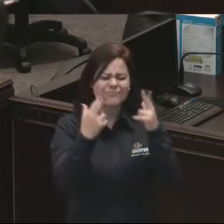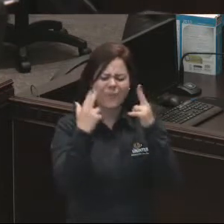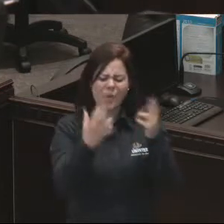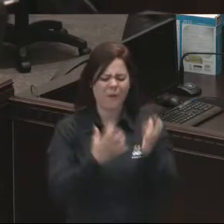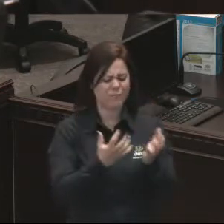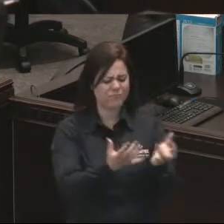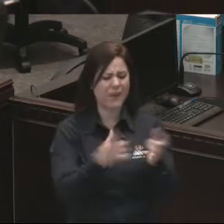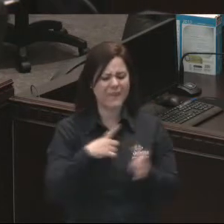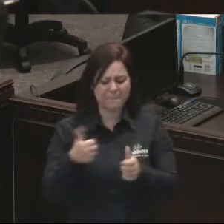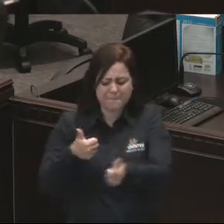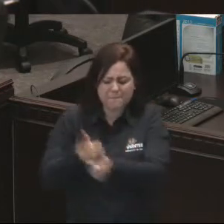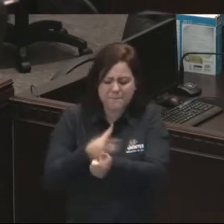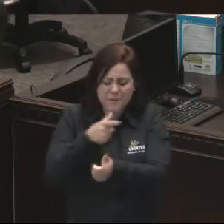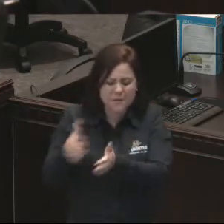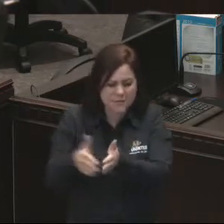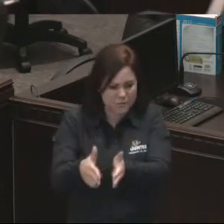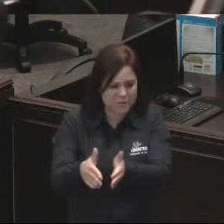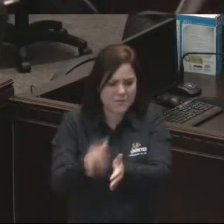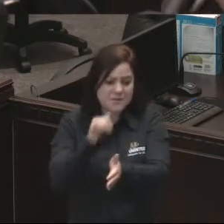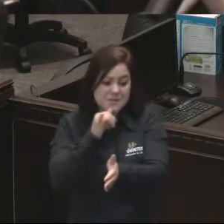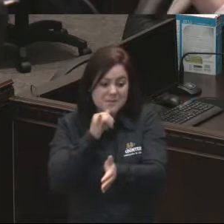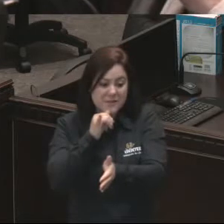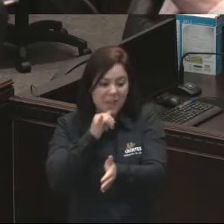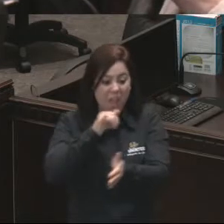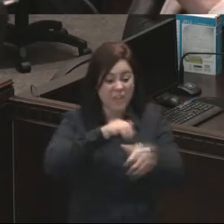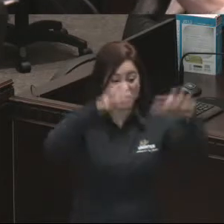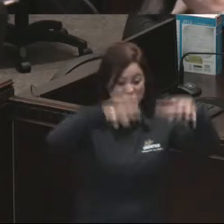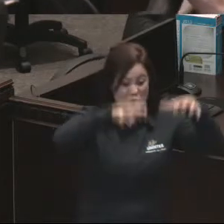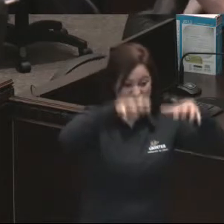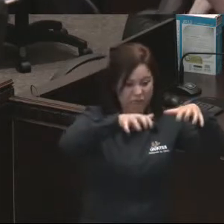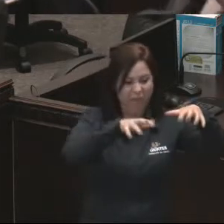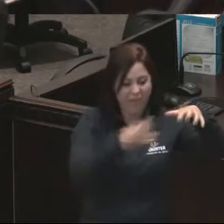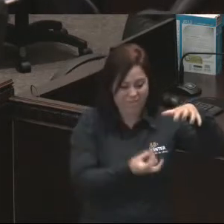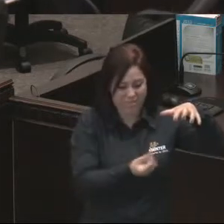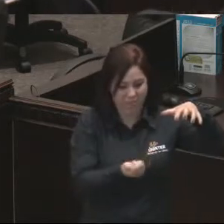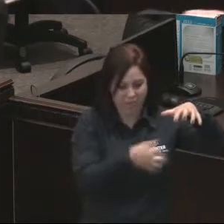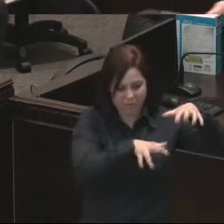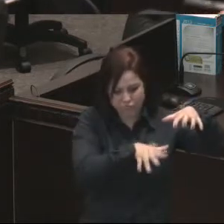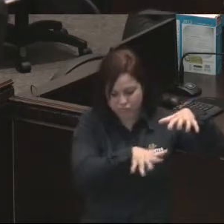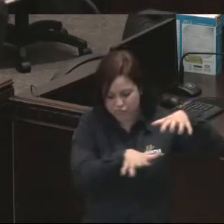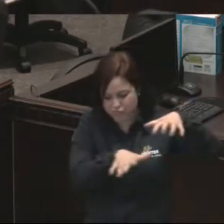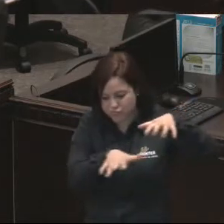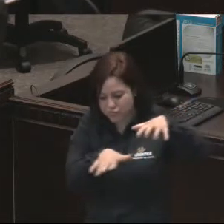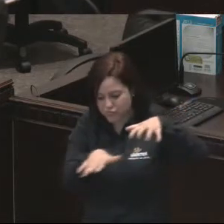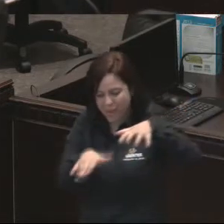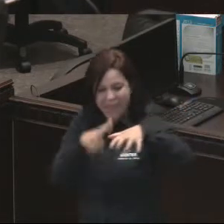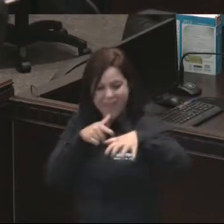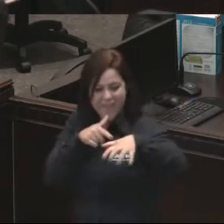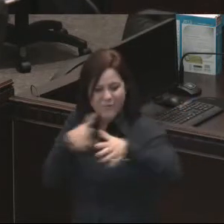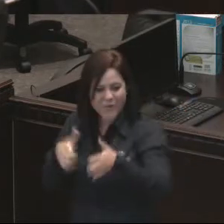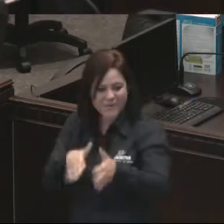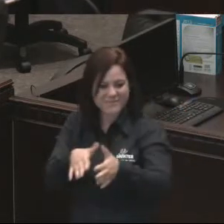pode imaginar, né, que com uma chuva, esses produtos vão ser carreados para o ambiente aquático e trazendo vários